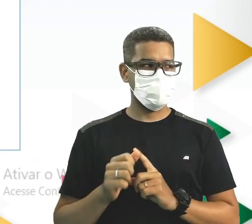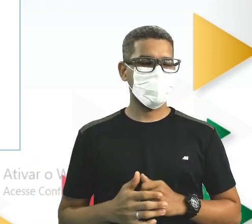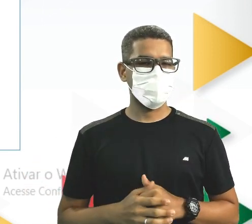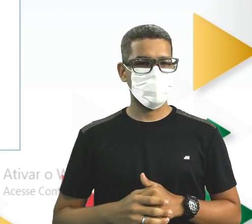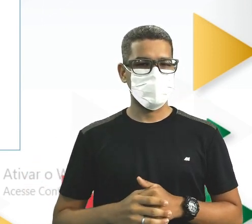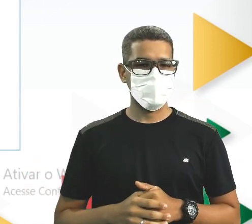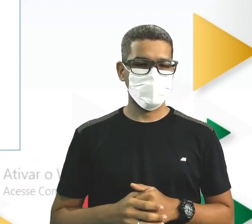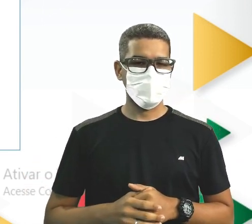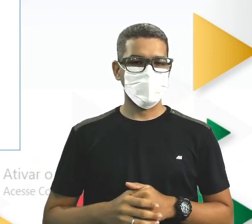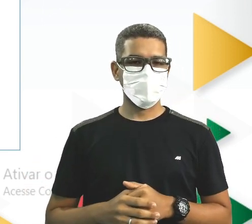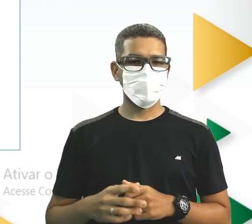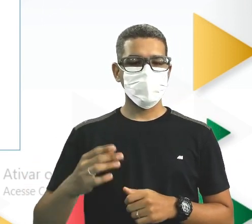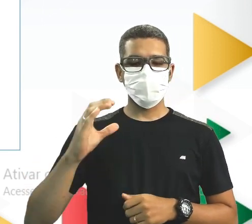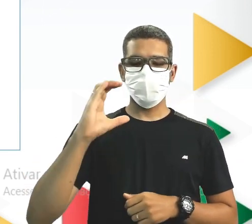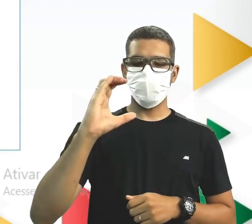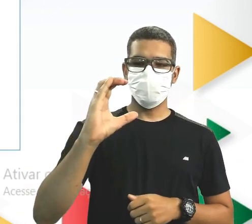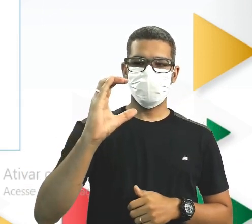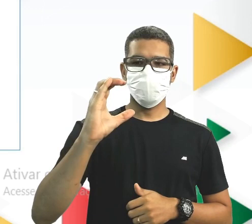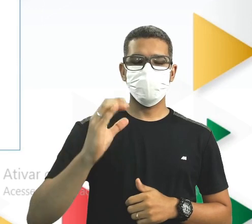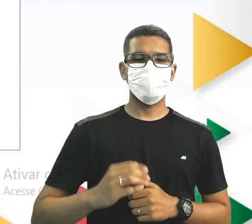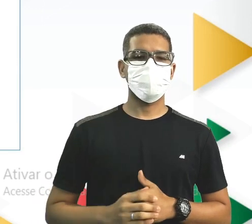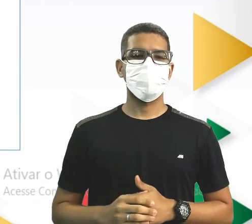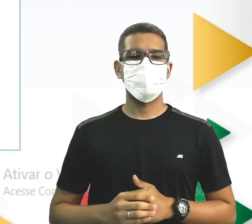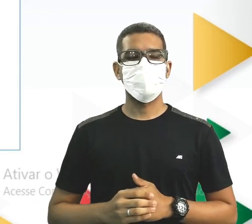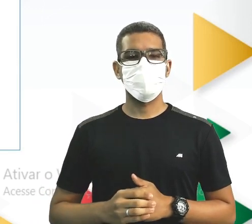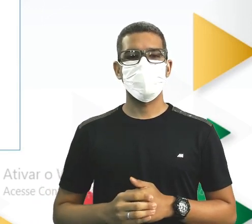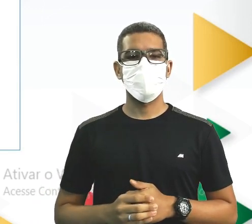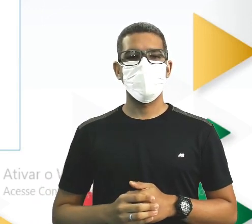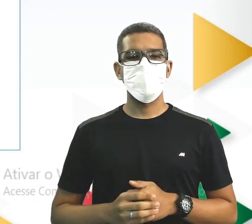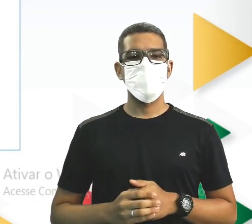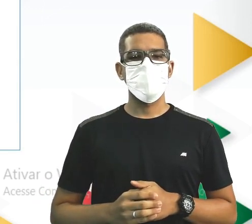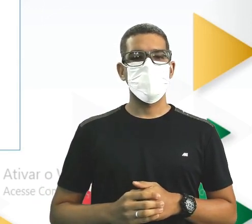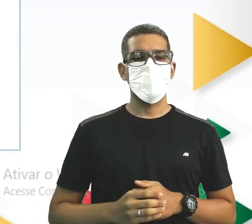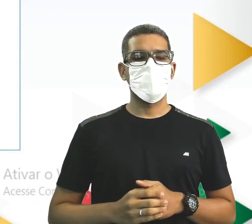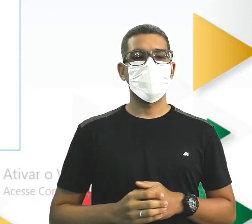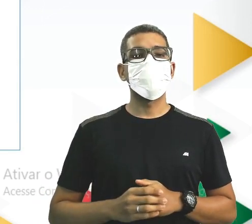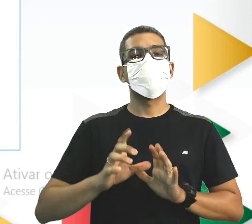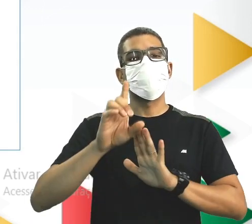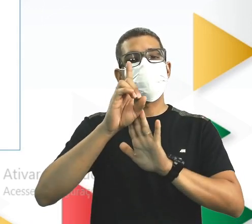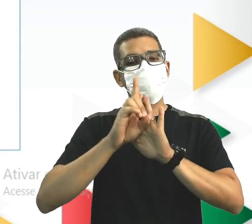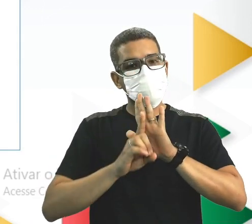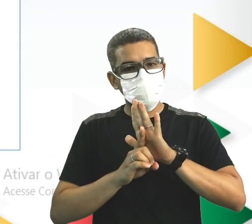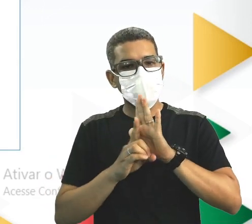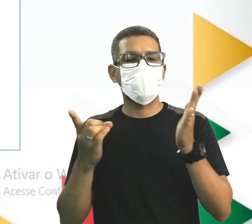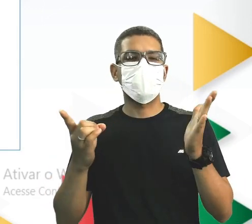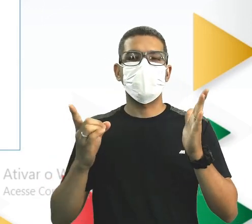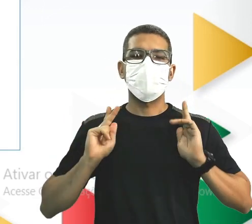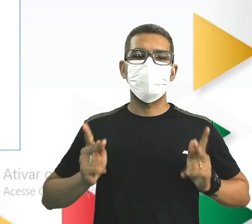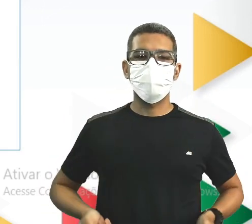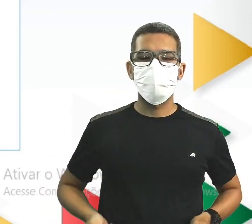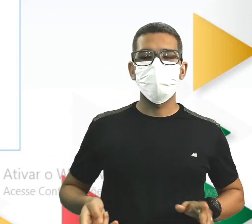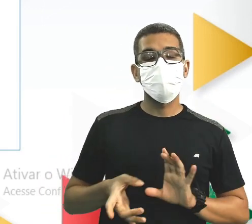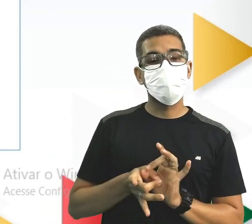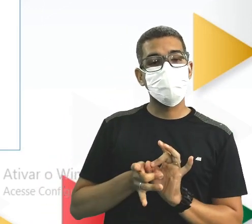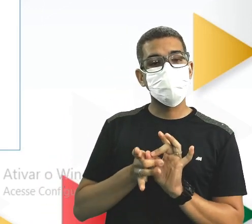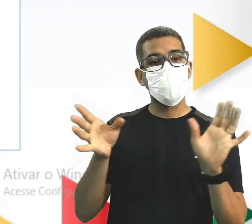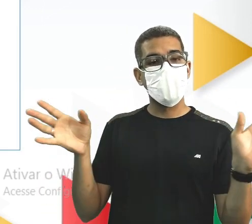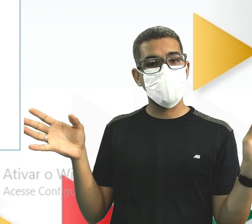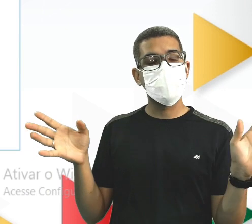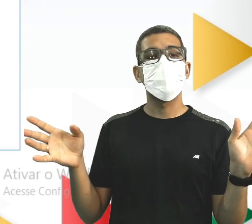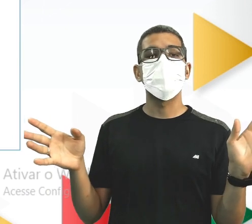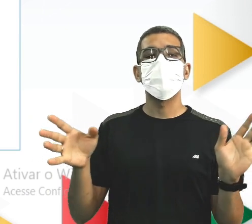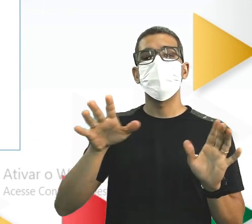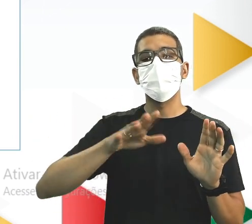isso. Letrinha C, meus amores. O direito do cidadão agir livremente